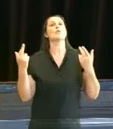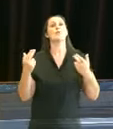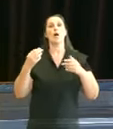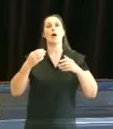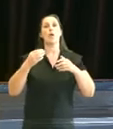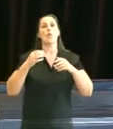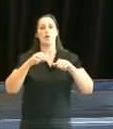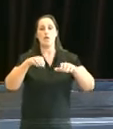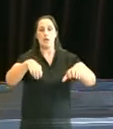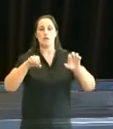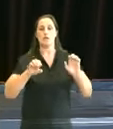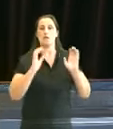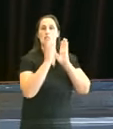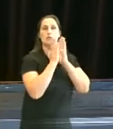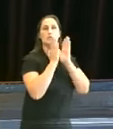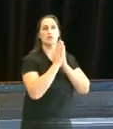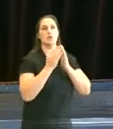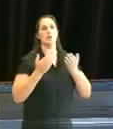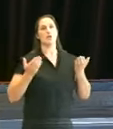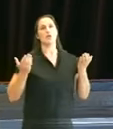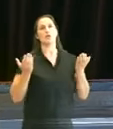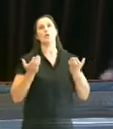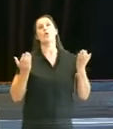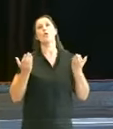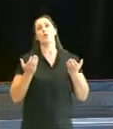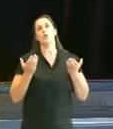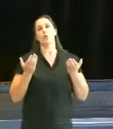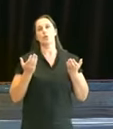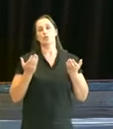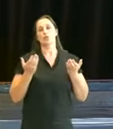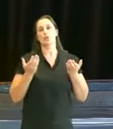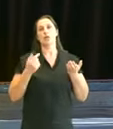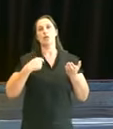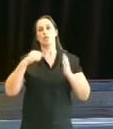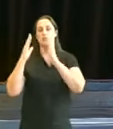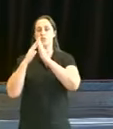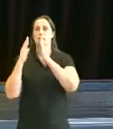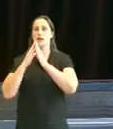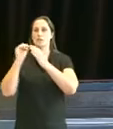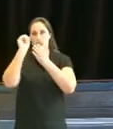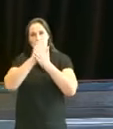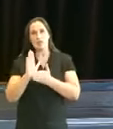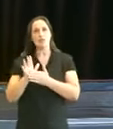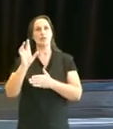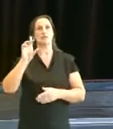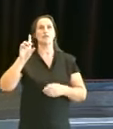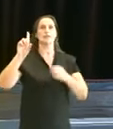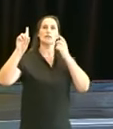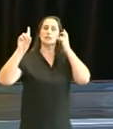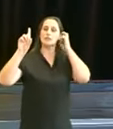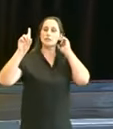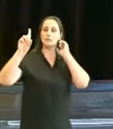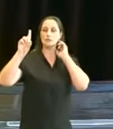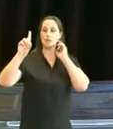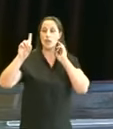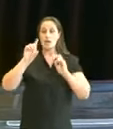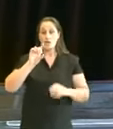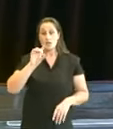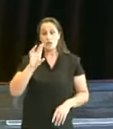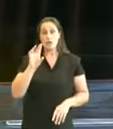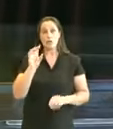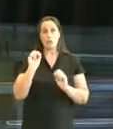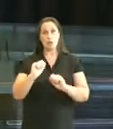lá, e hoje eu estou em casa, louvado seja Deus. Queridos, a gente só pode pedir misericórdia